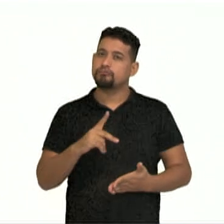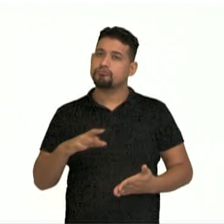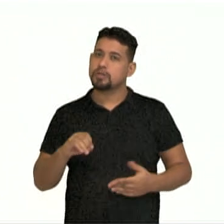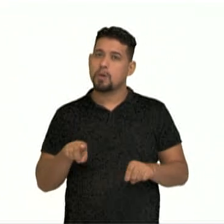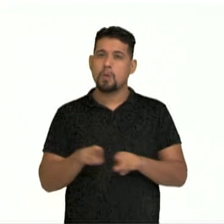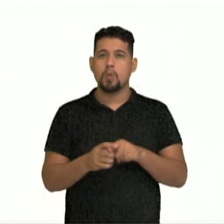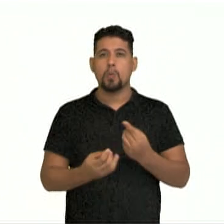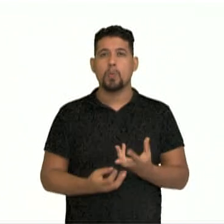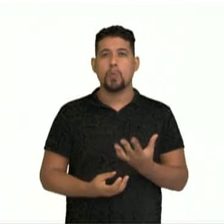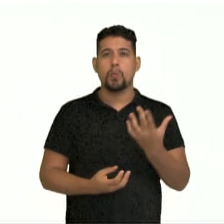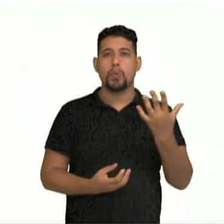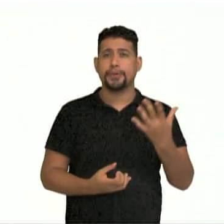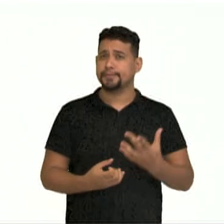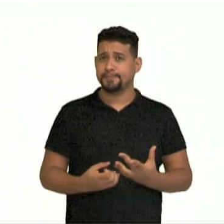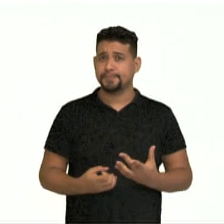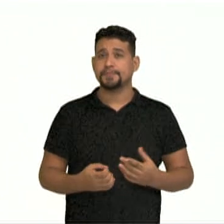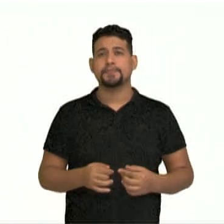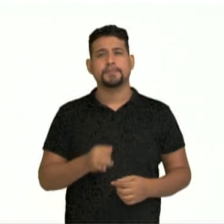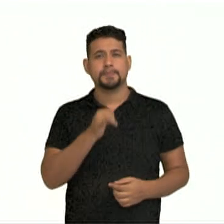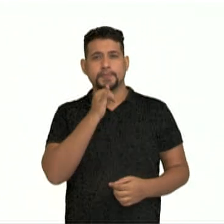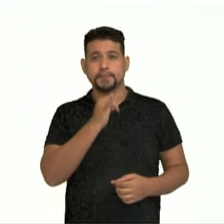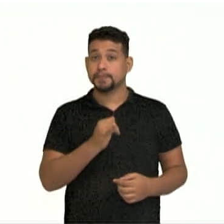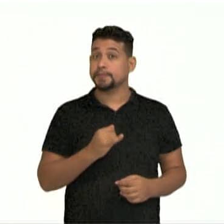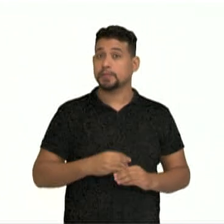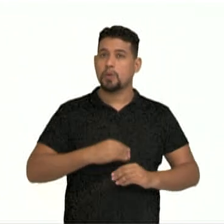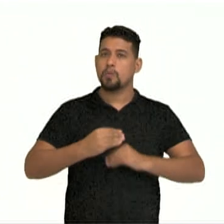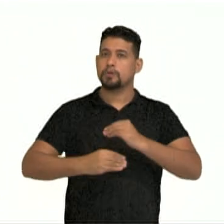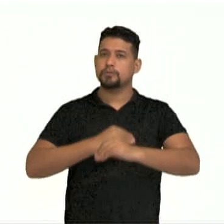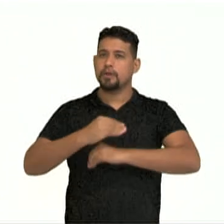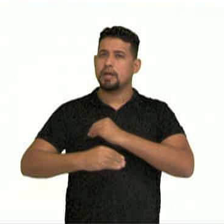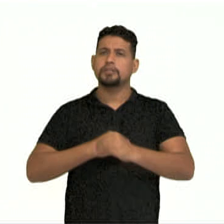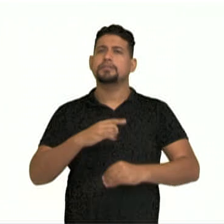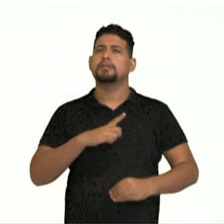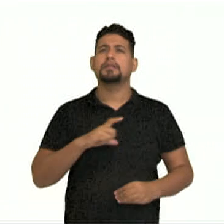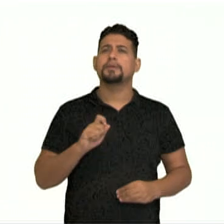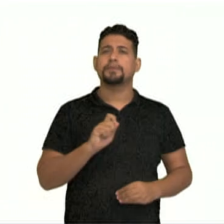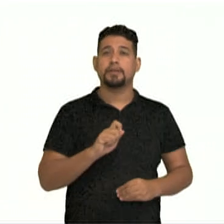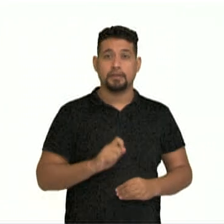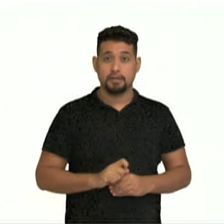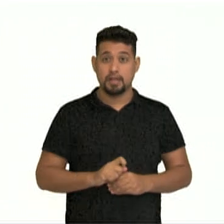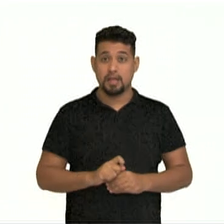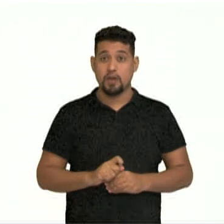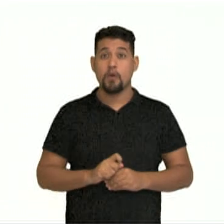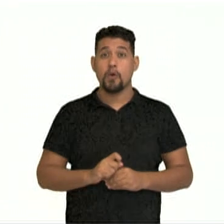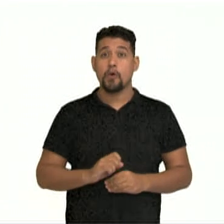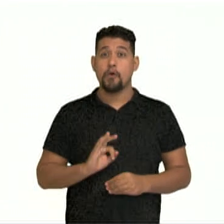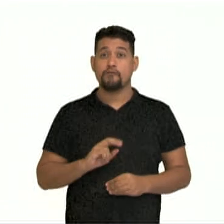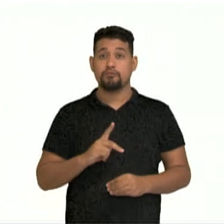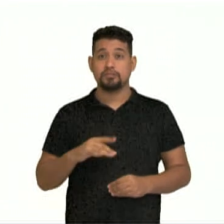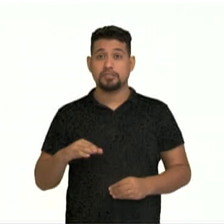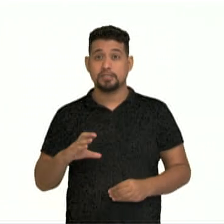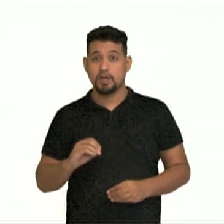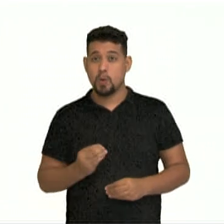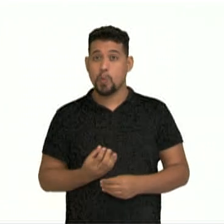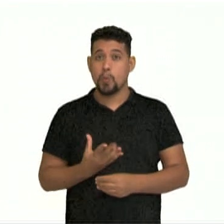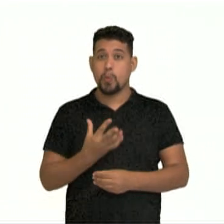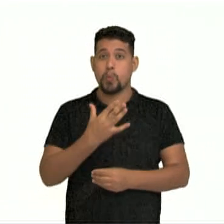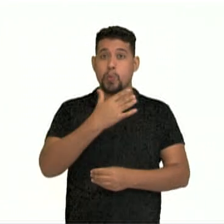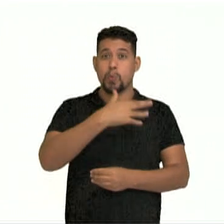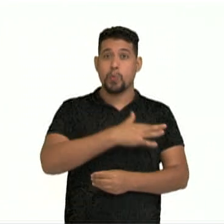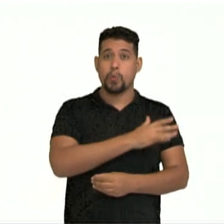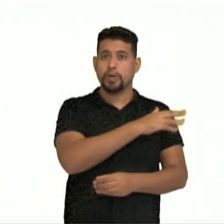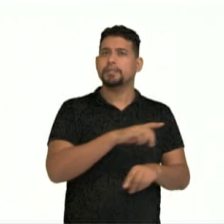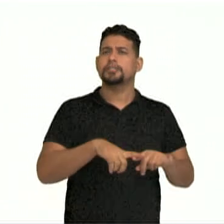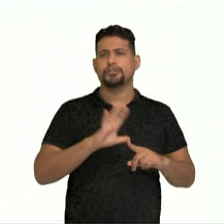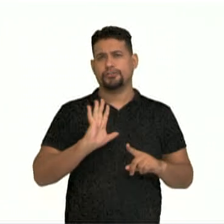ebulição. Sim, um isolante, pessoal, ele possui alto ponto de fusão, alto ponto de ebulição. Nós